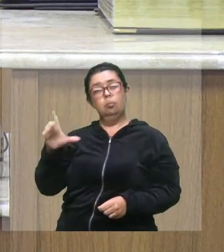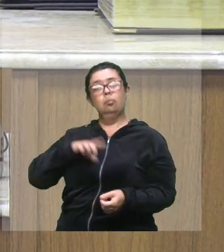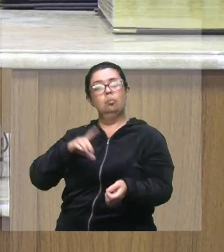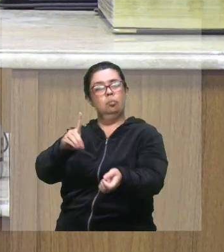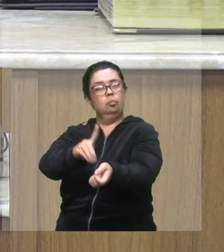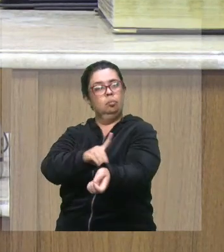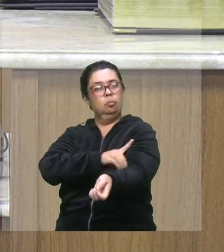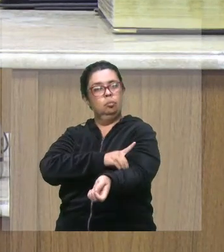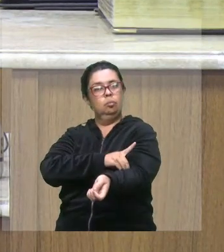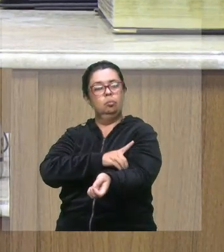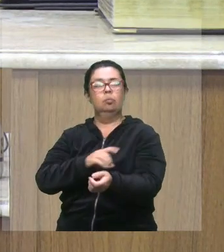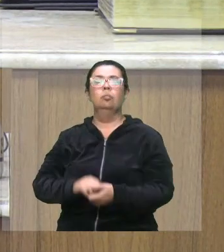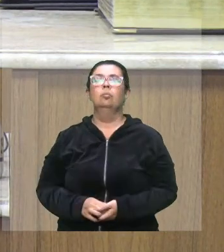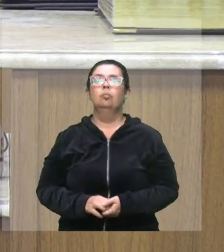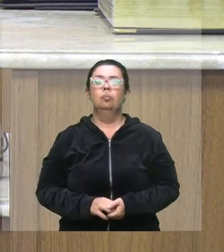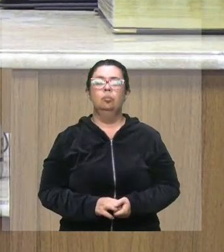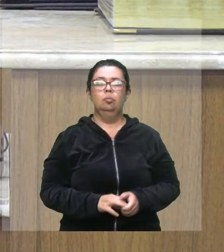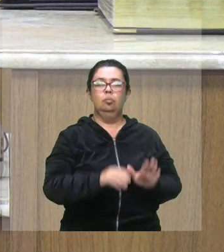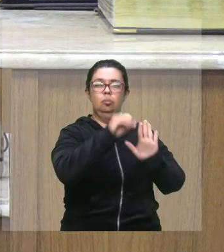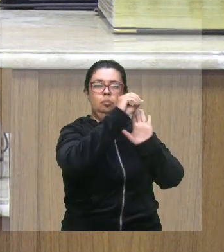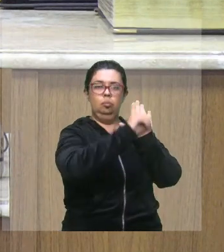Assis. Ofício número